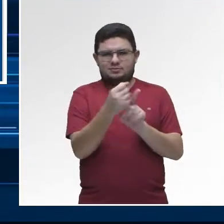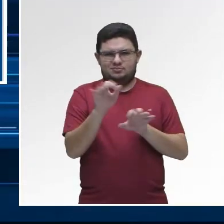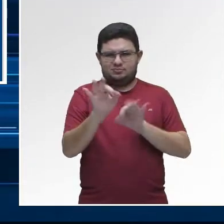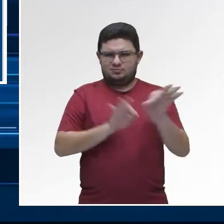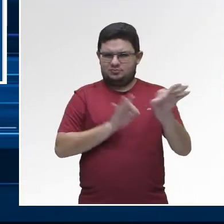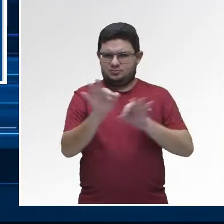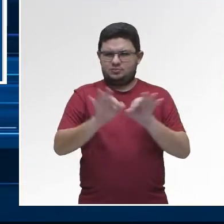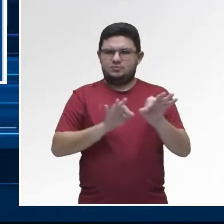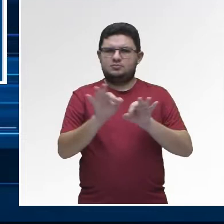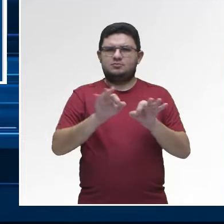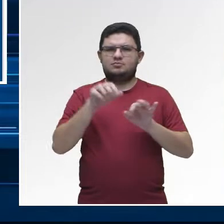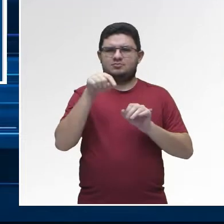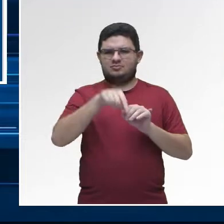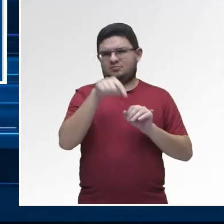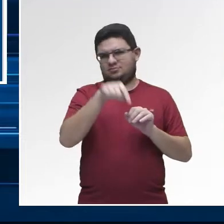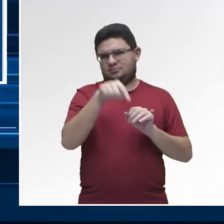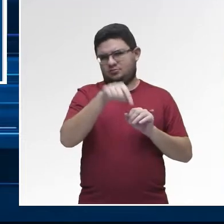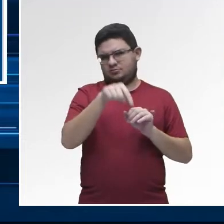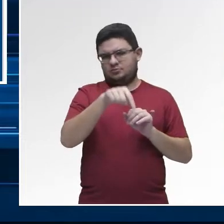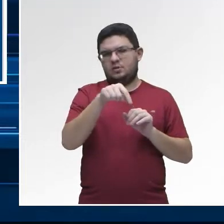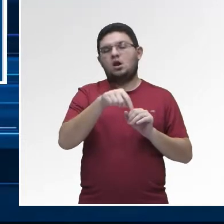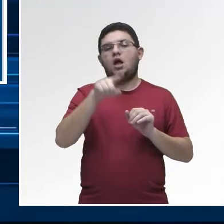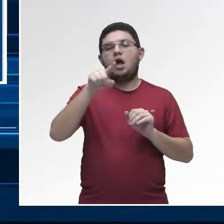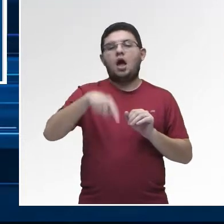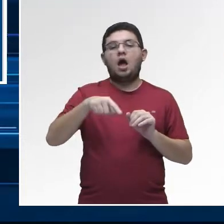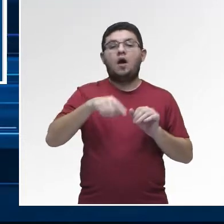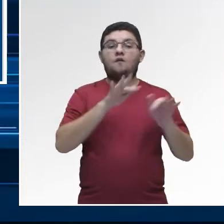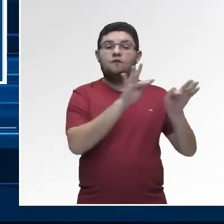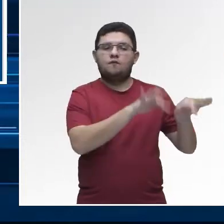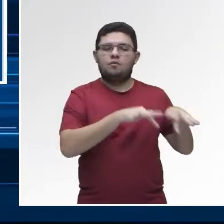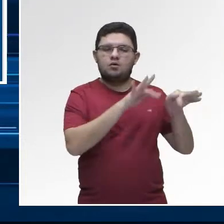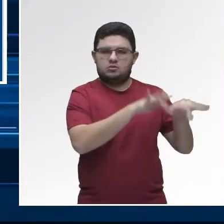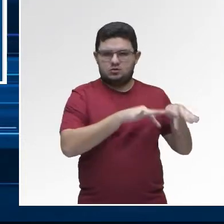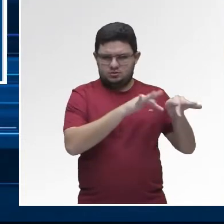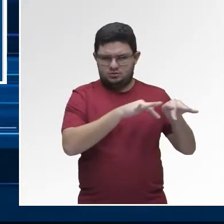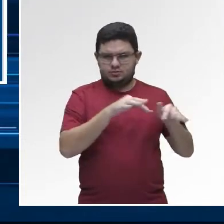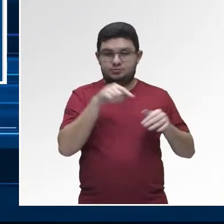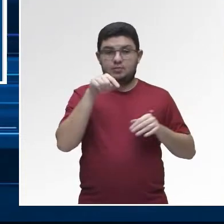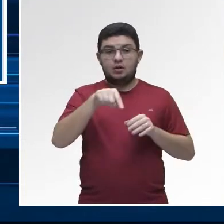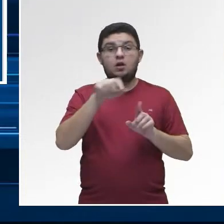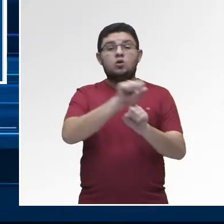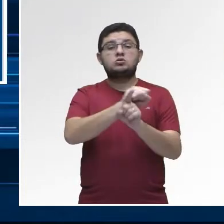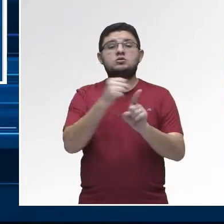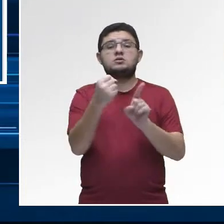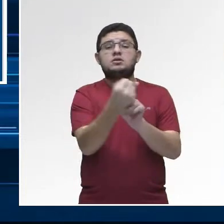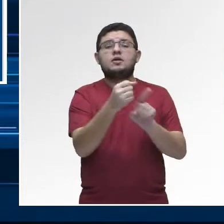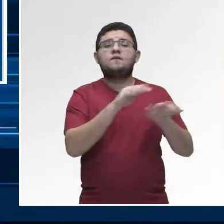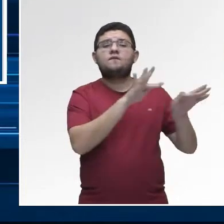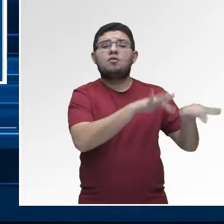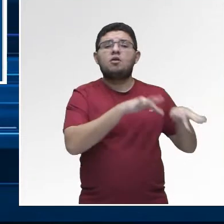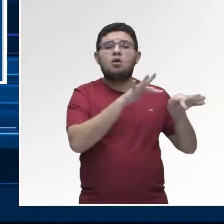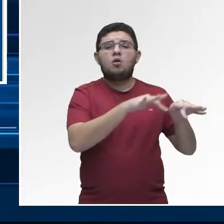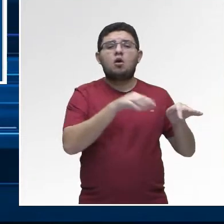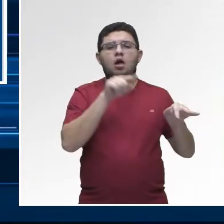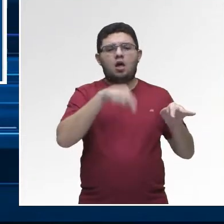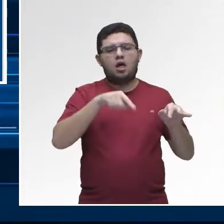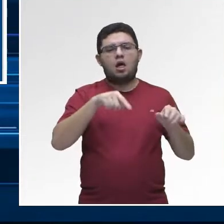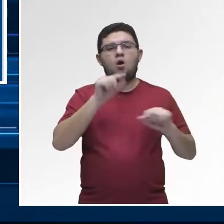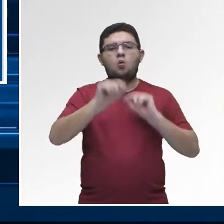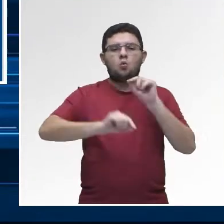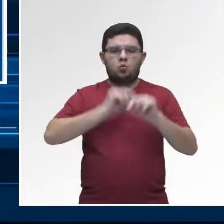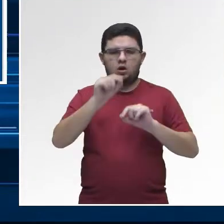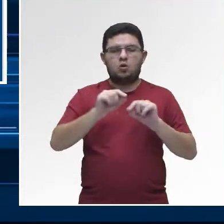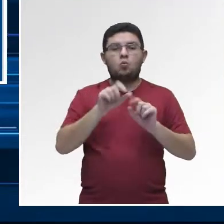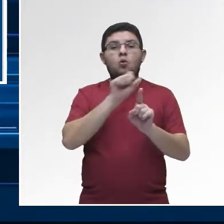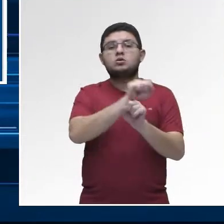é o chamado feudalismo. Então, a sociedade feudal, ela é uma sociedade estamental. O que é isso,